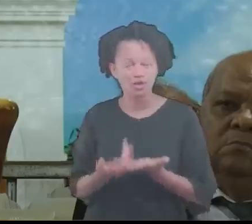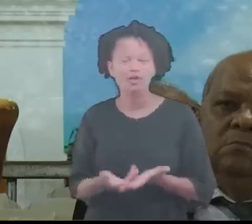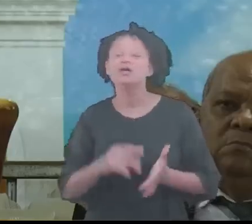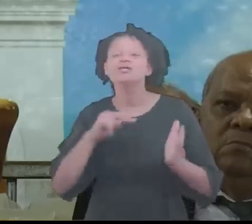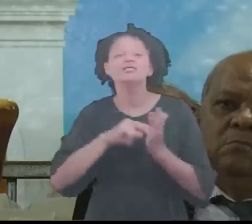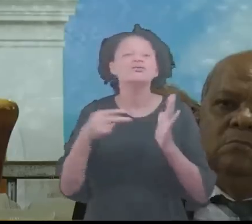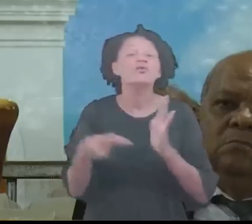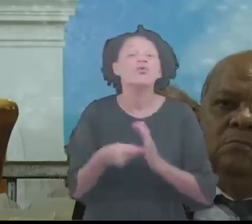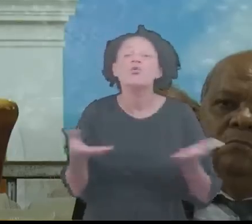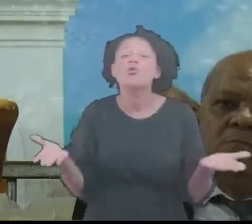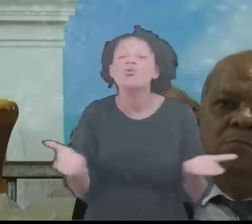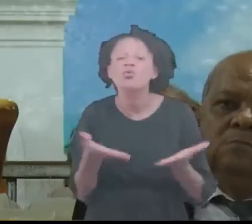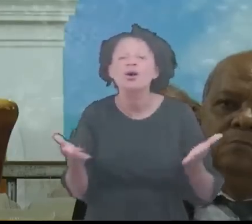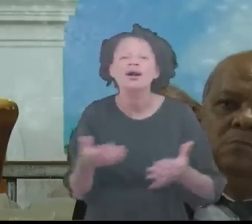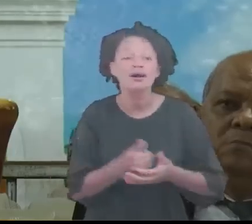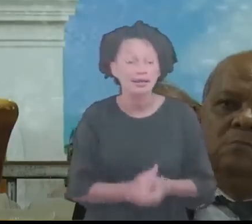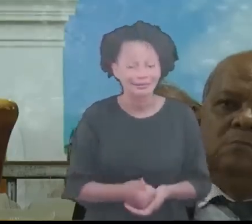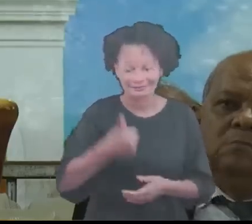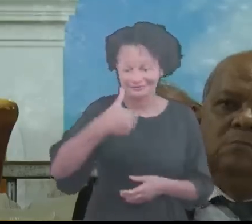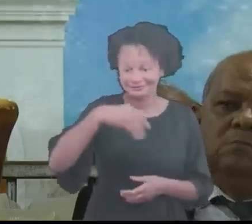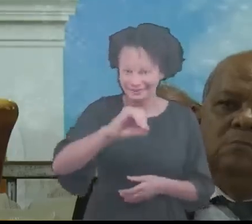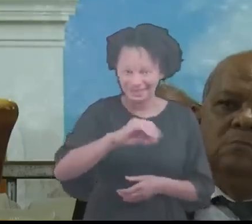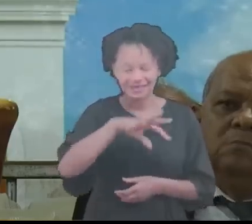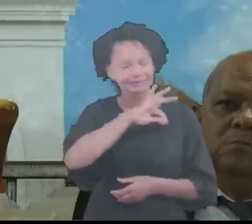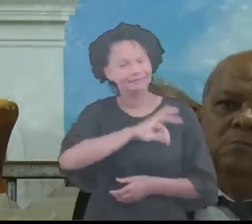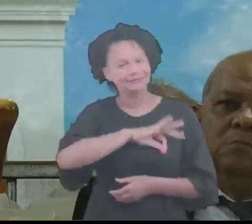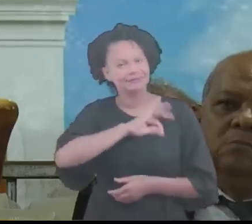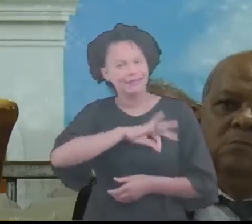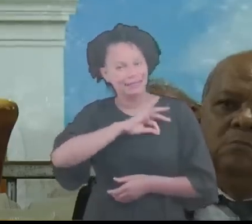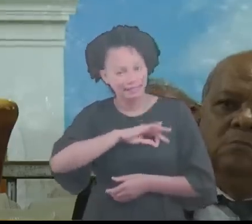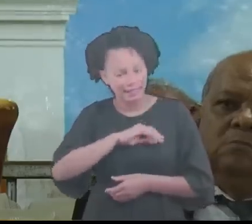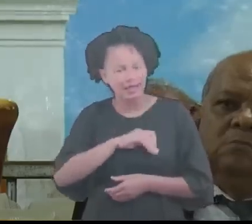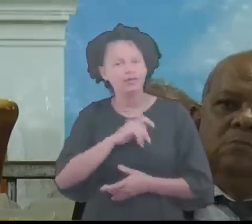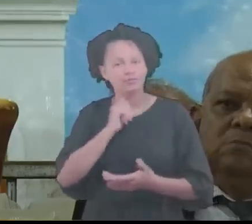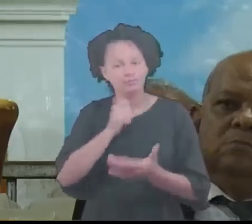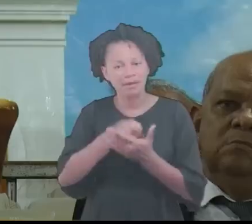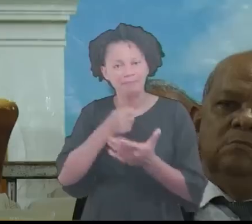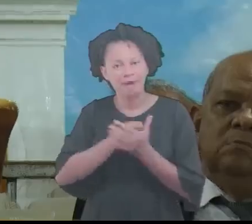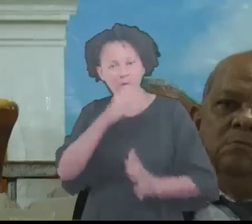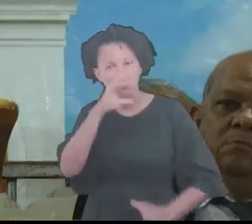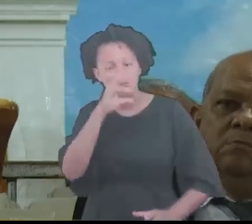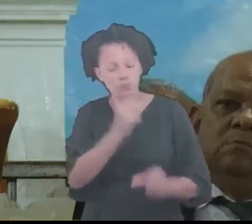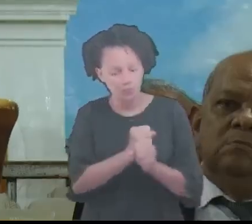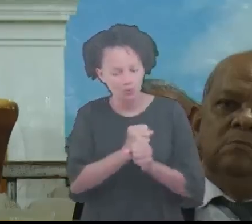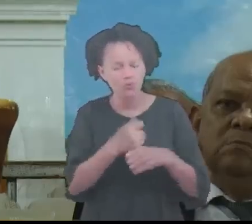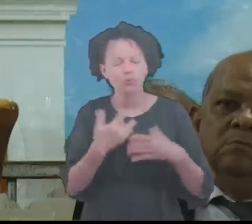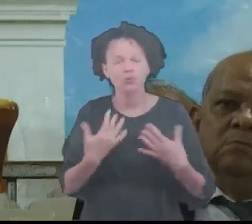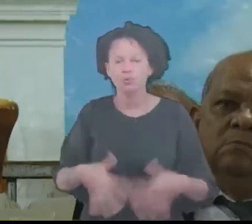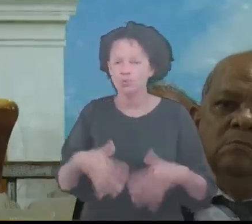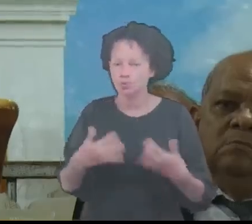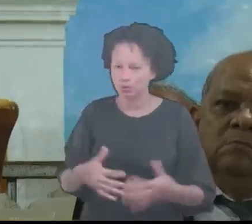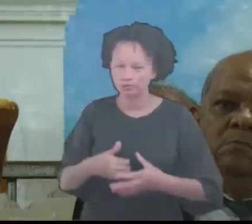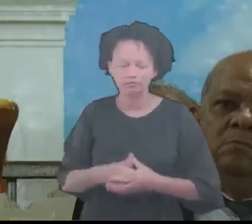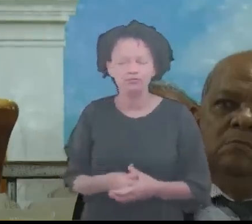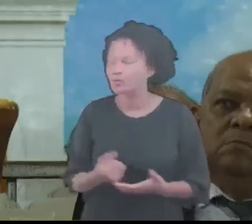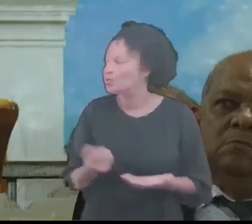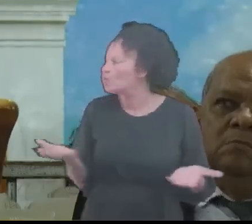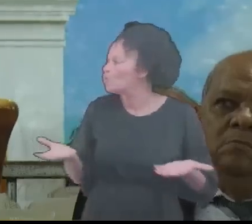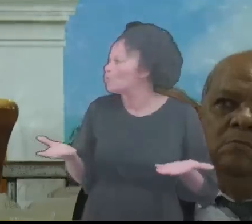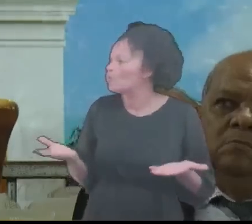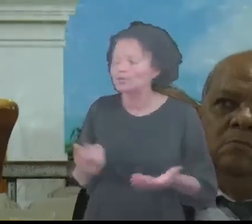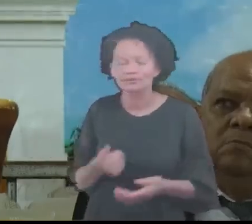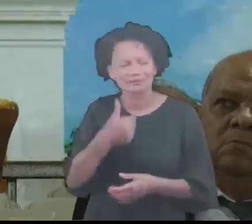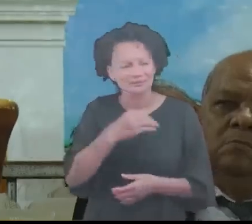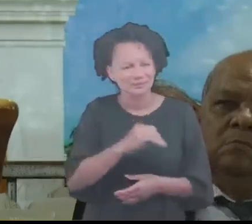representava hoje 10 salários mínimos. Glória a Deus. 10 salários mínimos. Quanto é hoje